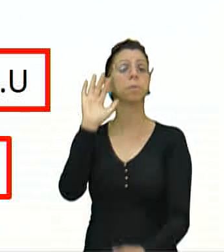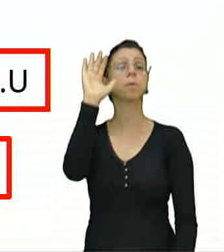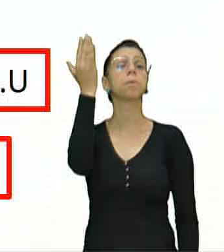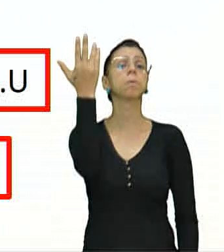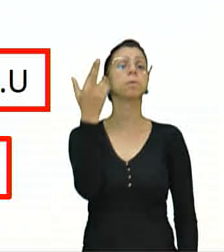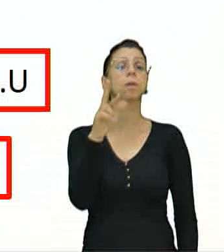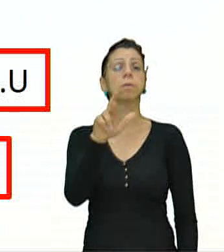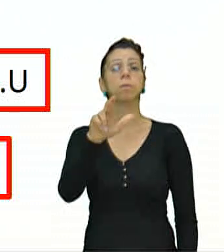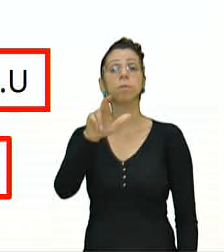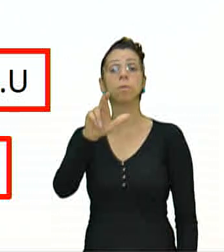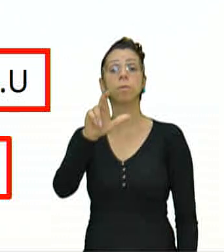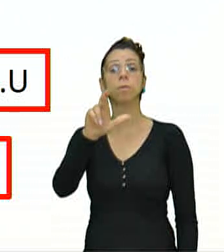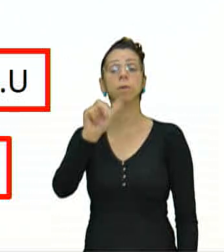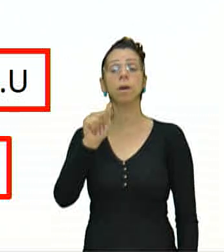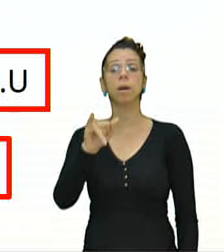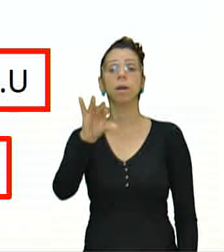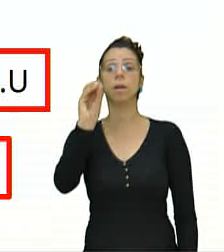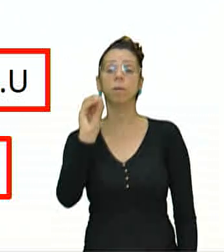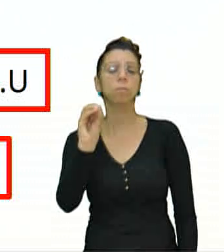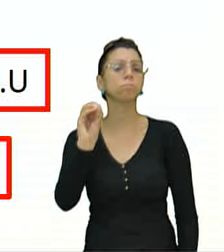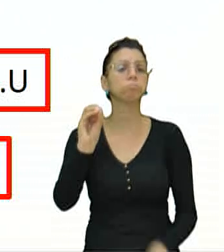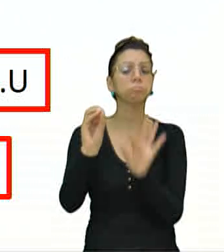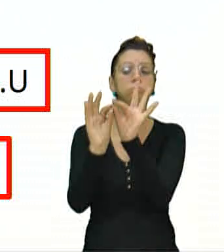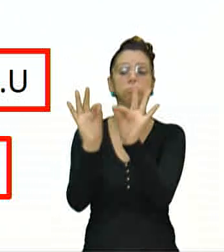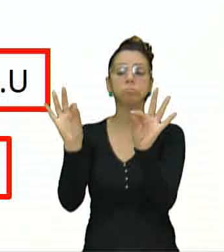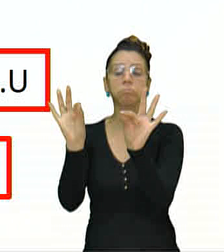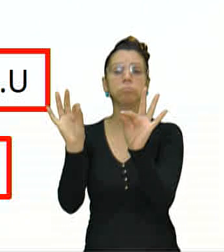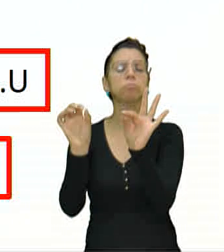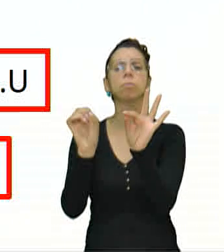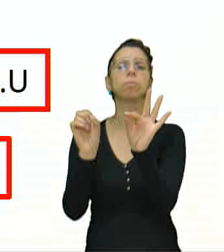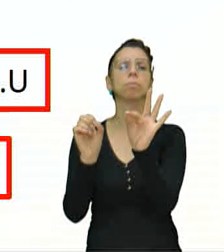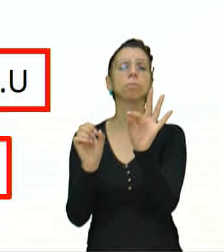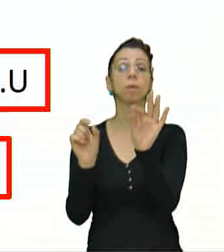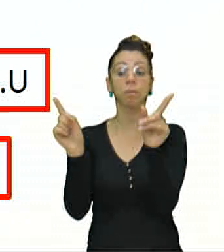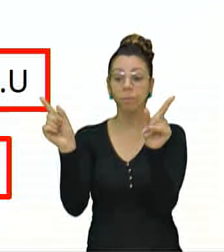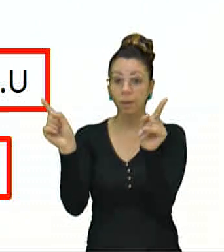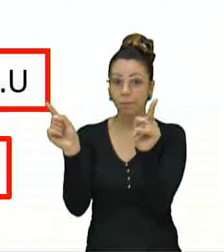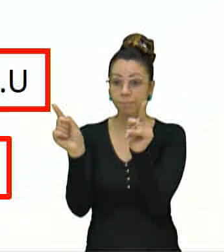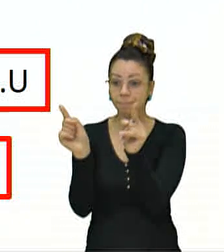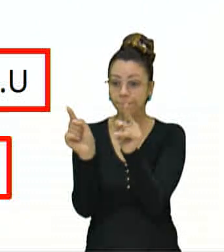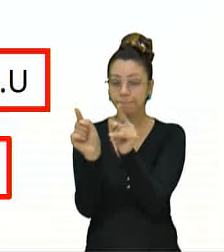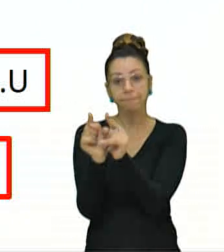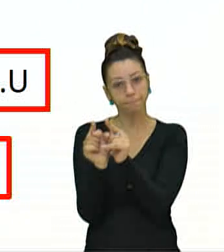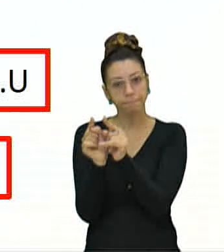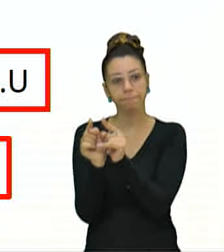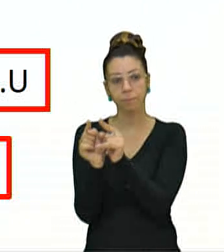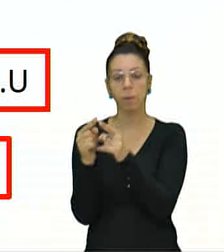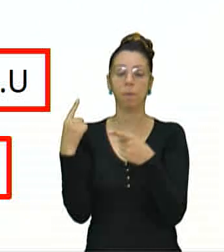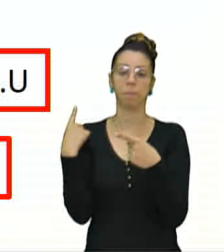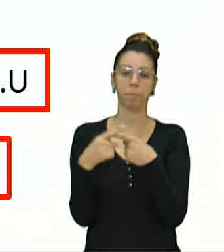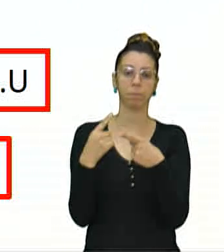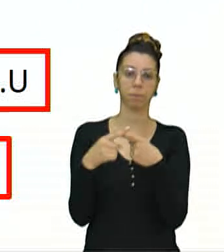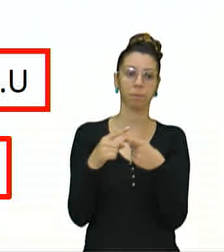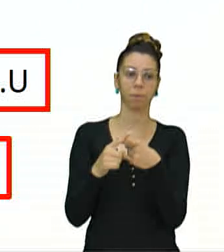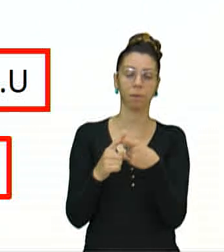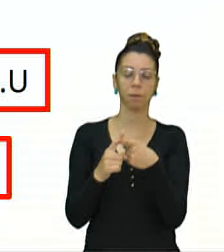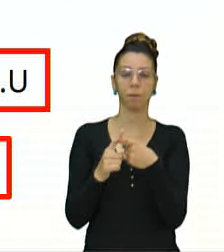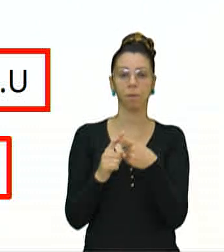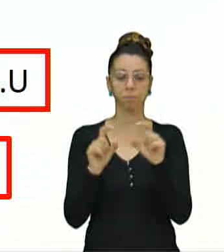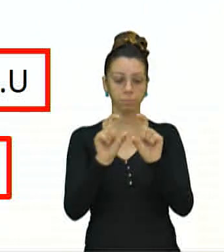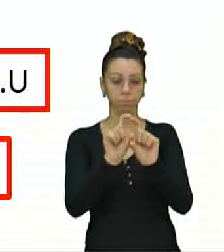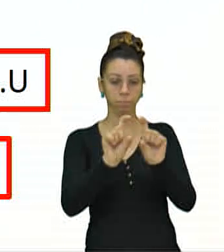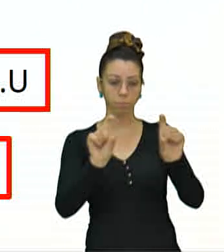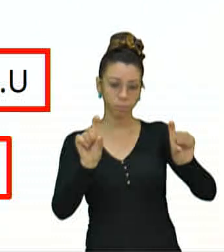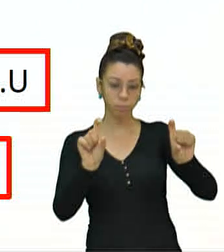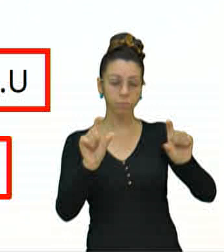raio aqui da trajetória? Ela está diminuindo, certo? Então, se você pegar a equaçãozinha aqui, ó, é